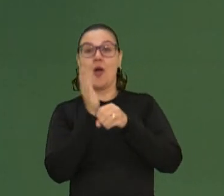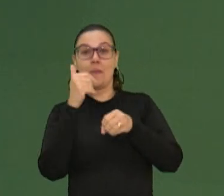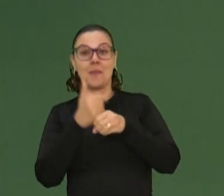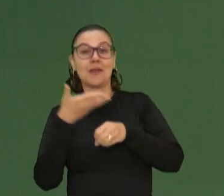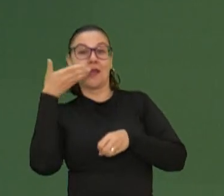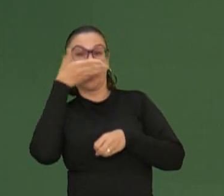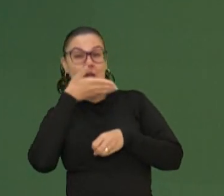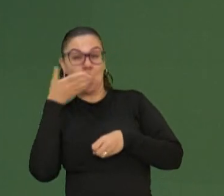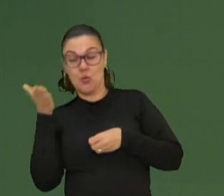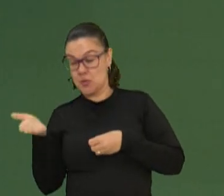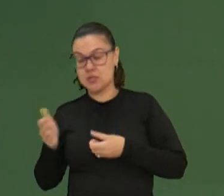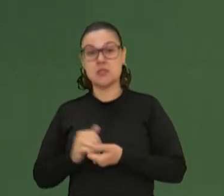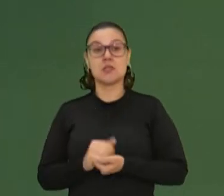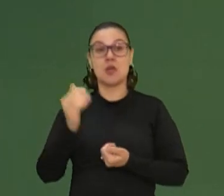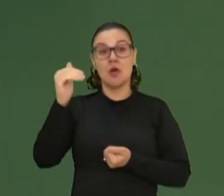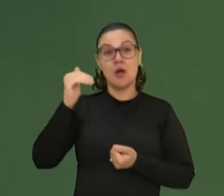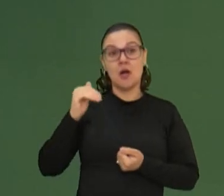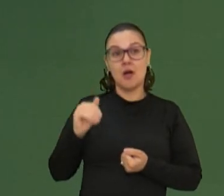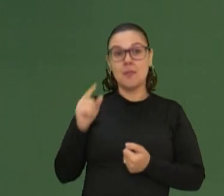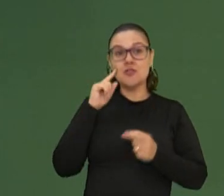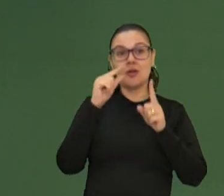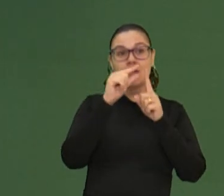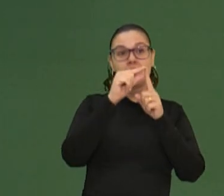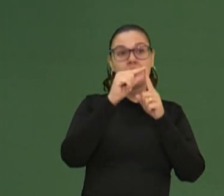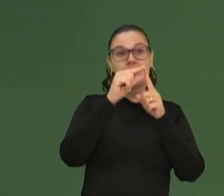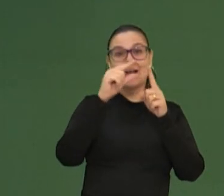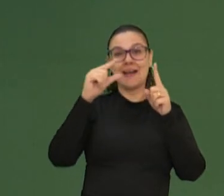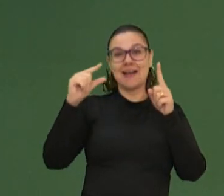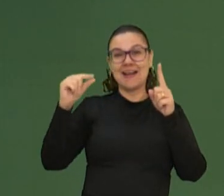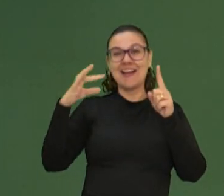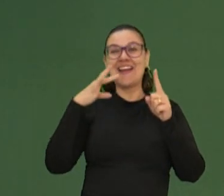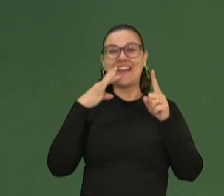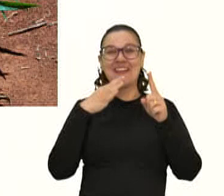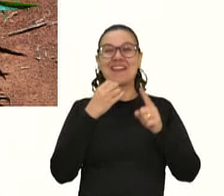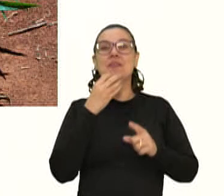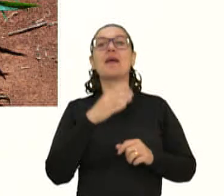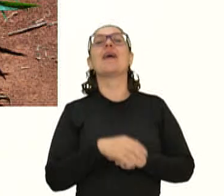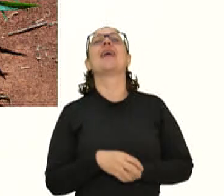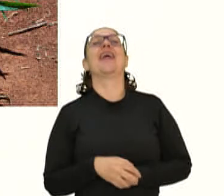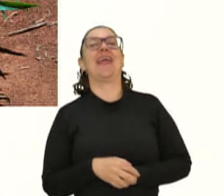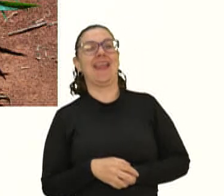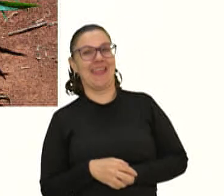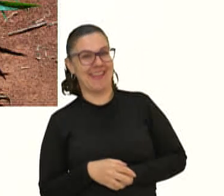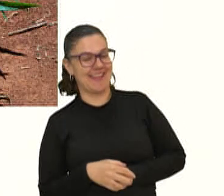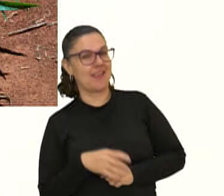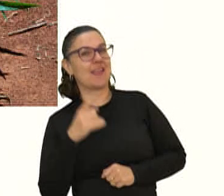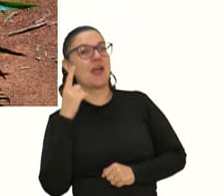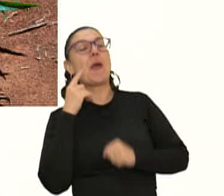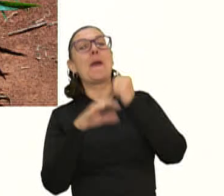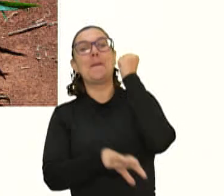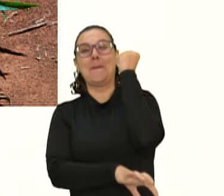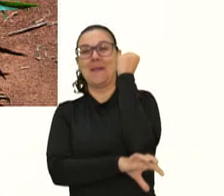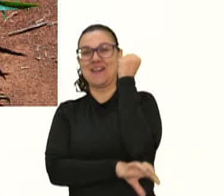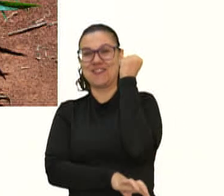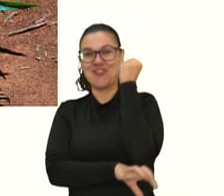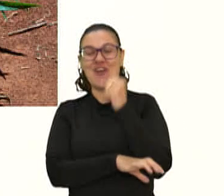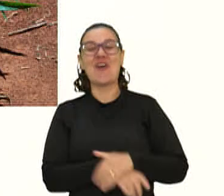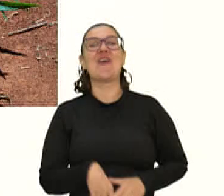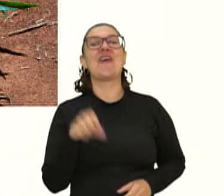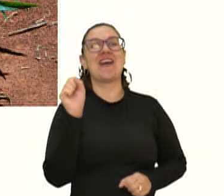brotando, aqui ó, presta bem atenção na folhinha, você conhece bem, né? Isso,